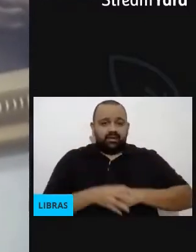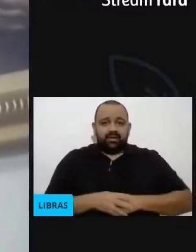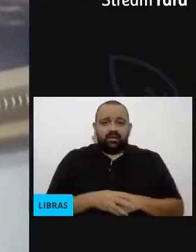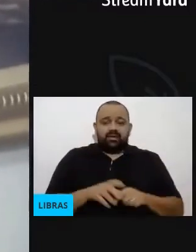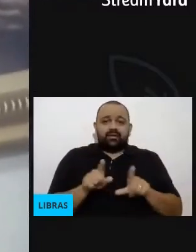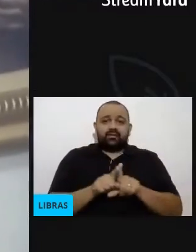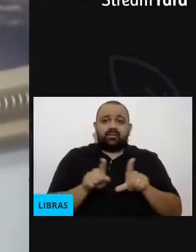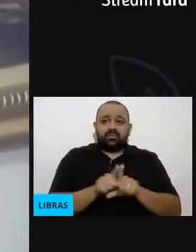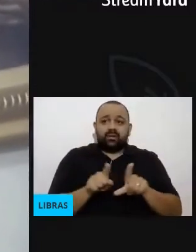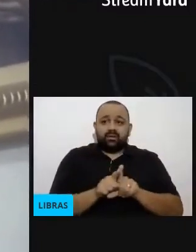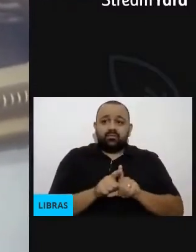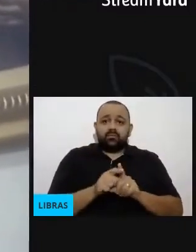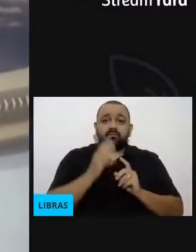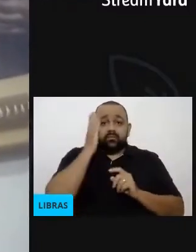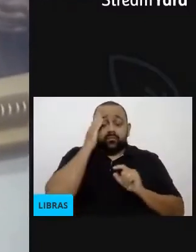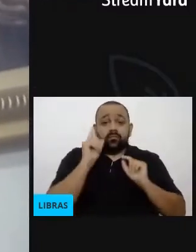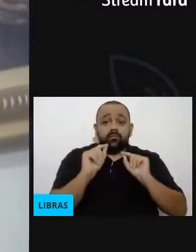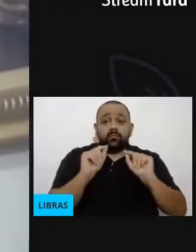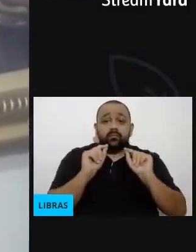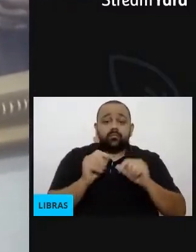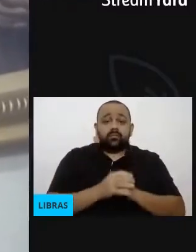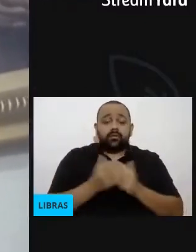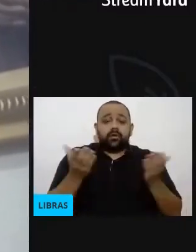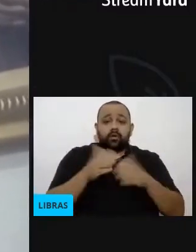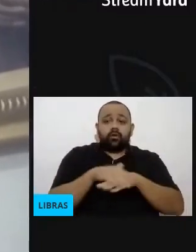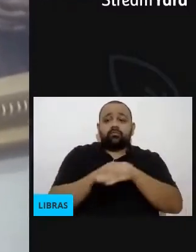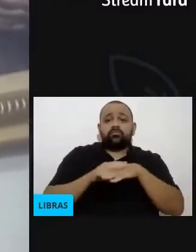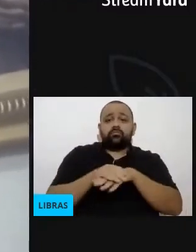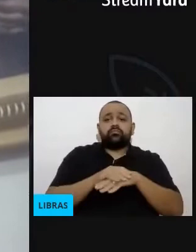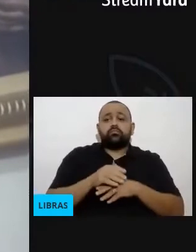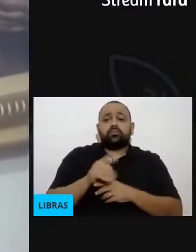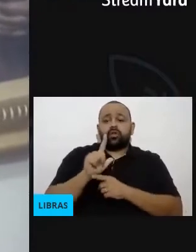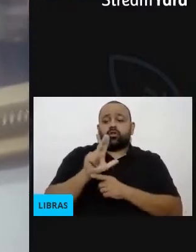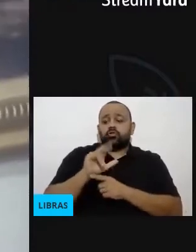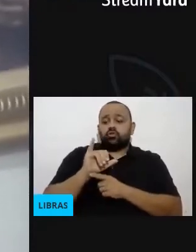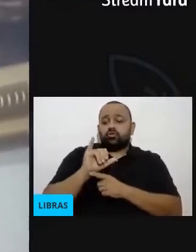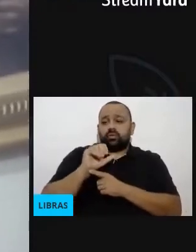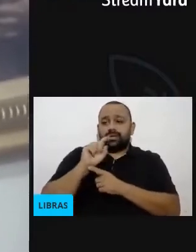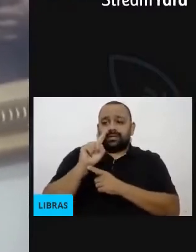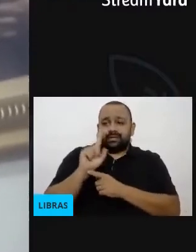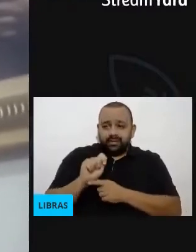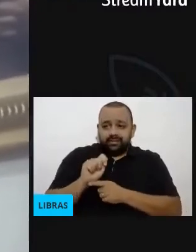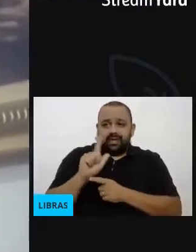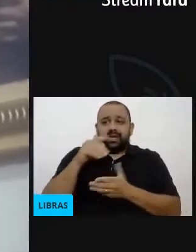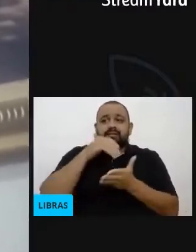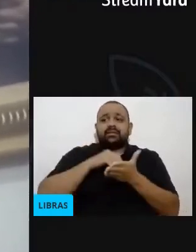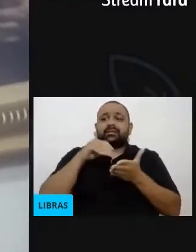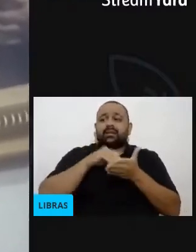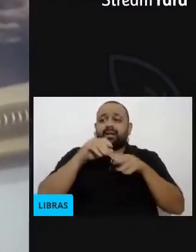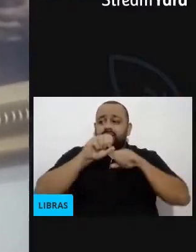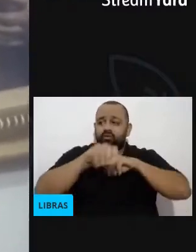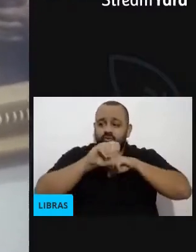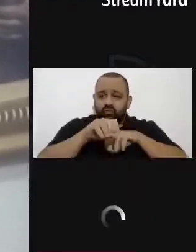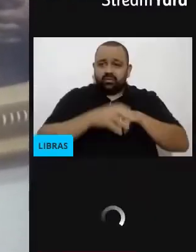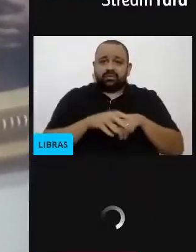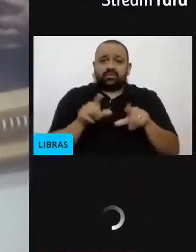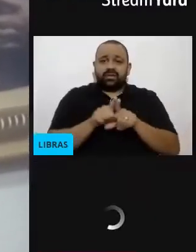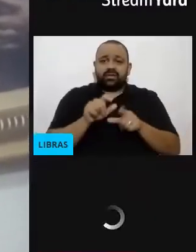palavra para Luísa, tá? Ela vai falar em nome da secretária da Educação, Aline